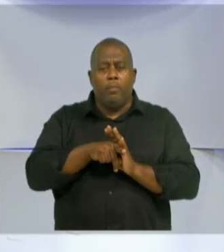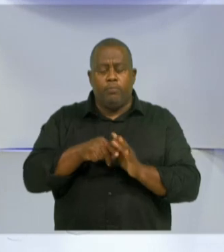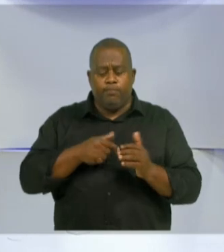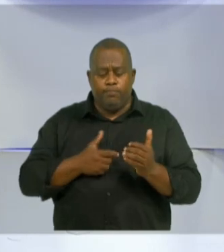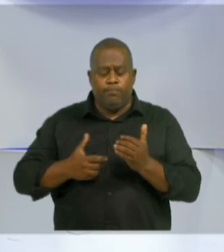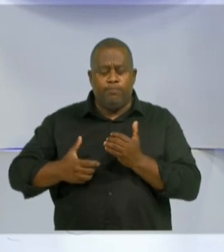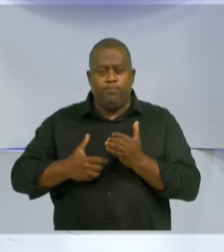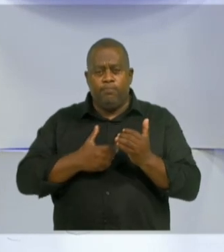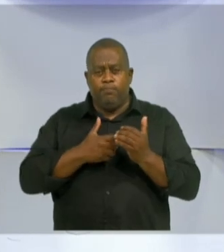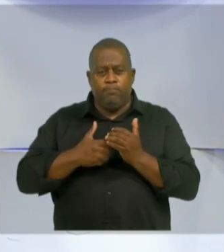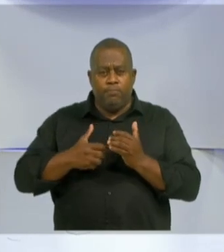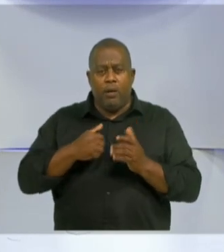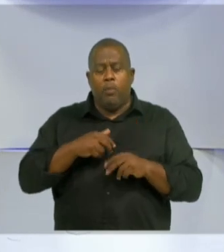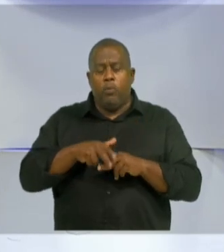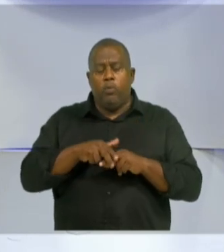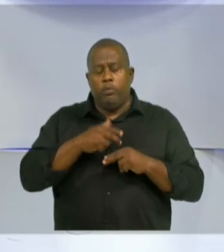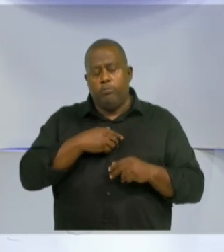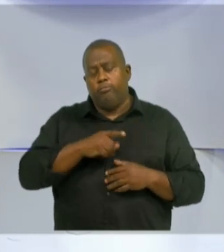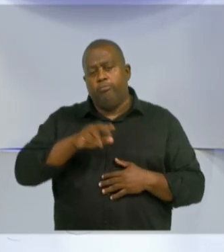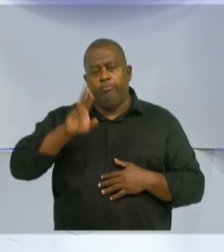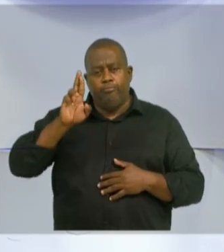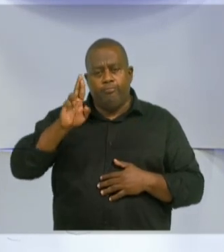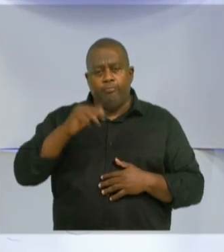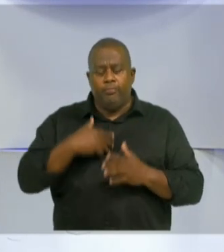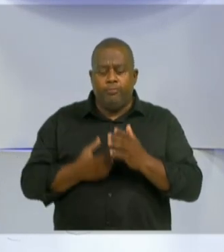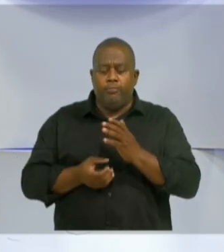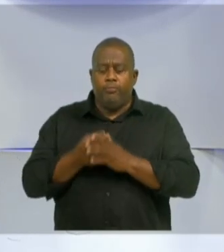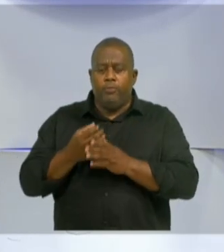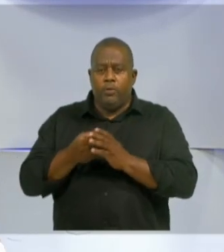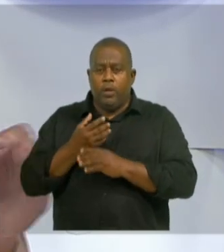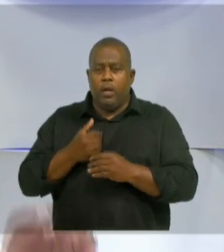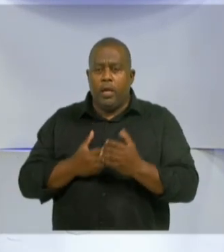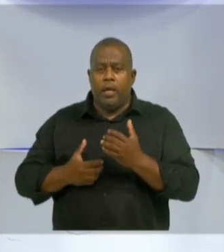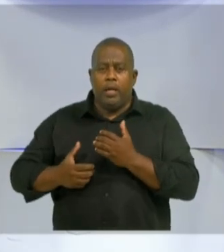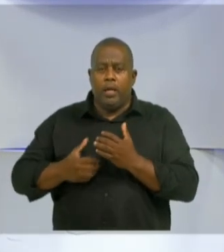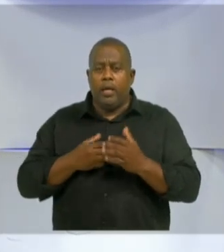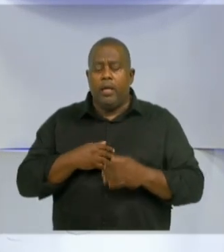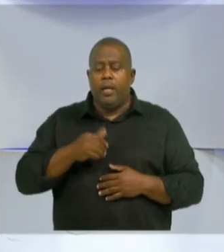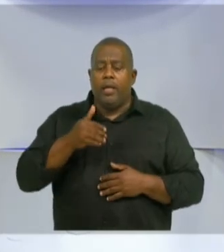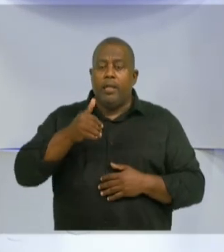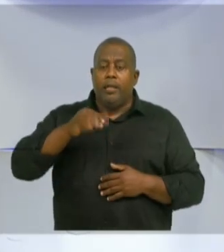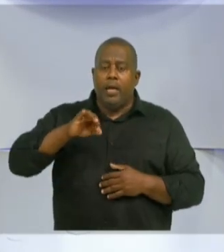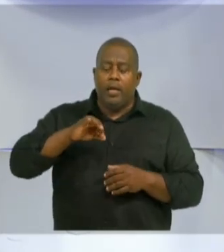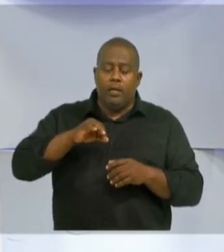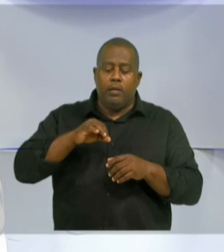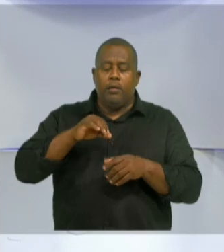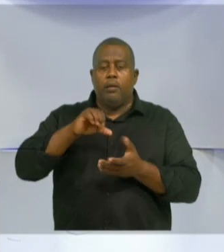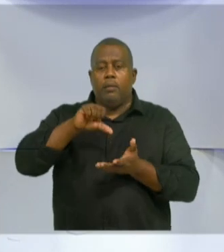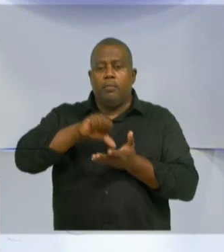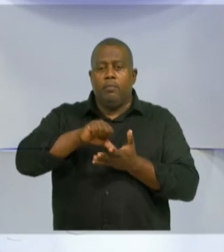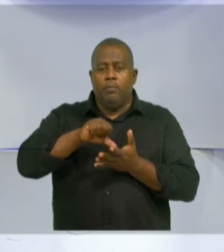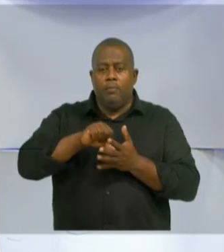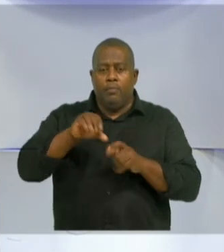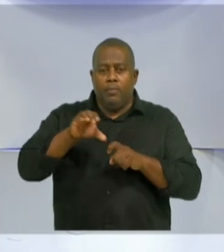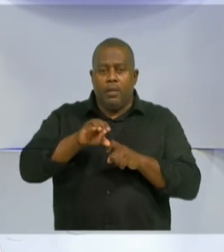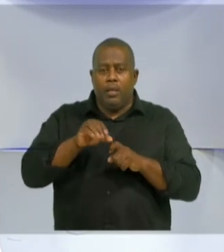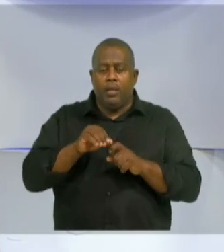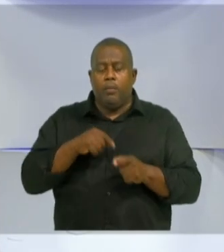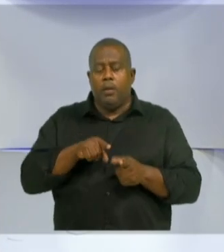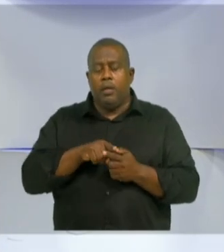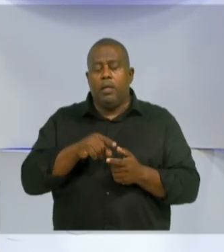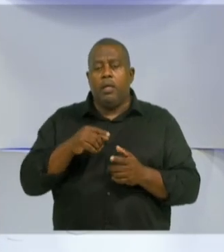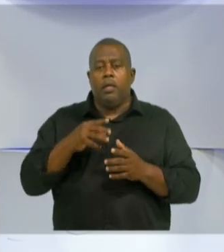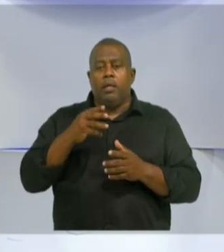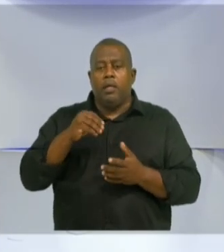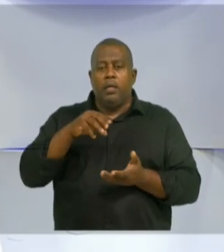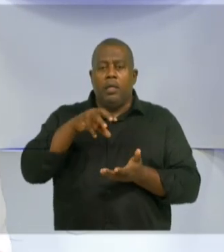creche por isso os compromissos de construirmos as 15 creches de construirmos as 10 policlínicas de edificarmos os 30 centros de referência